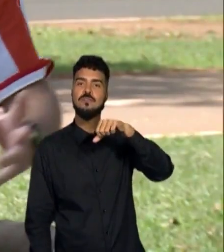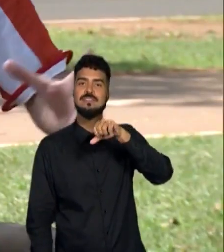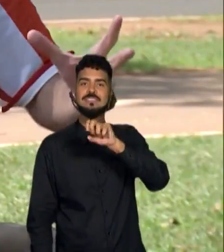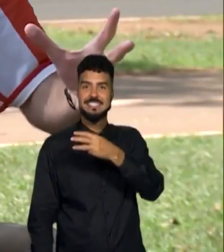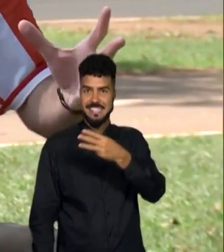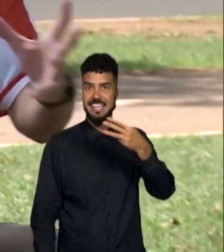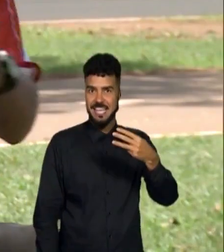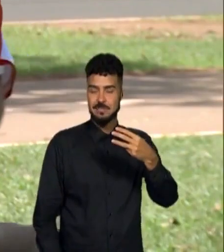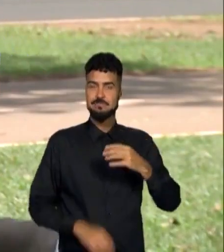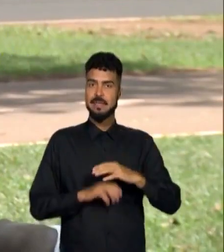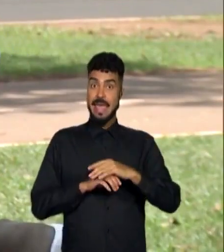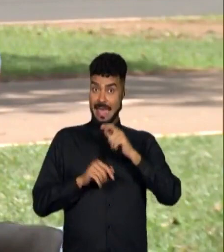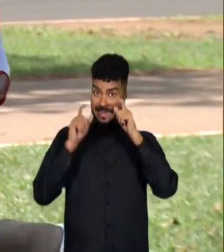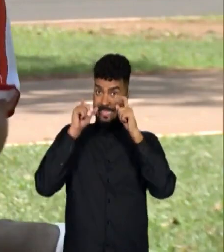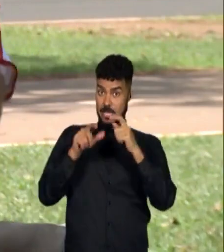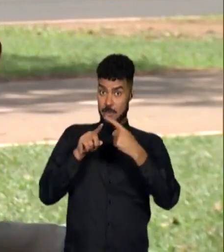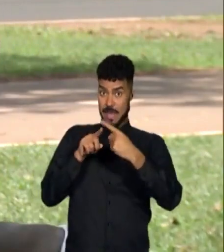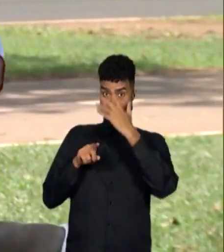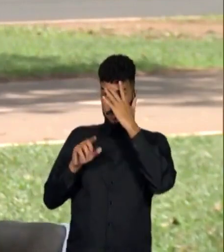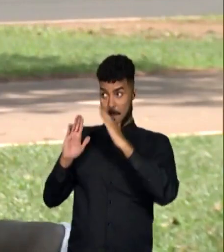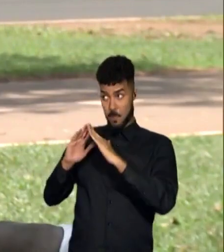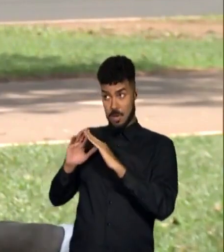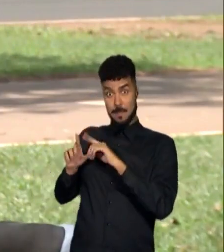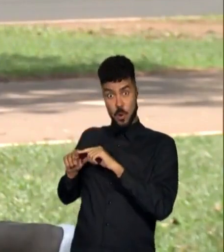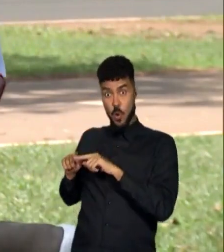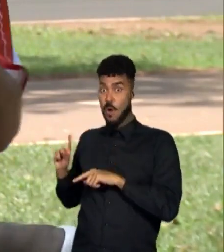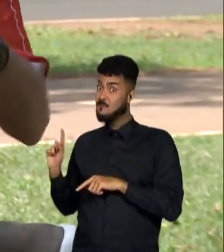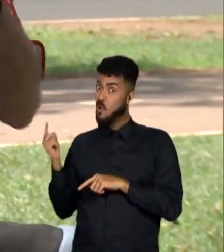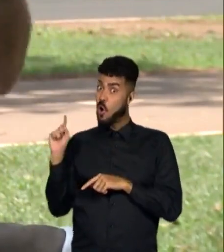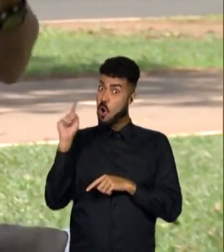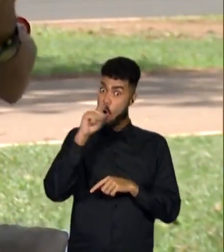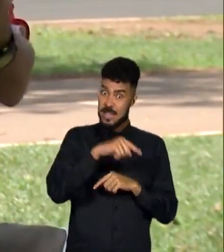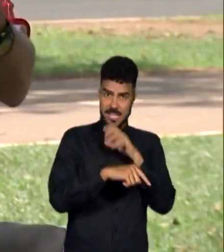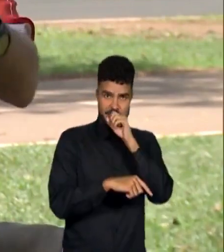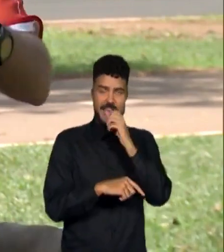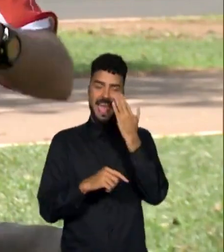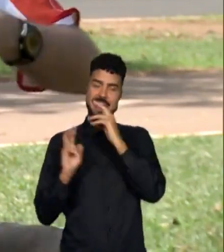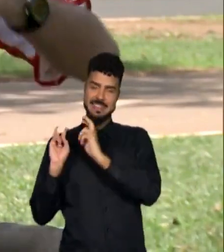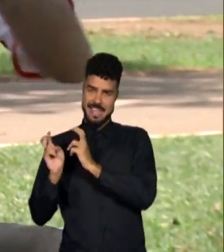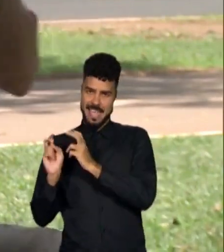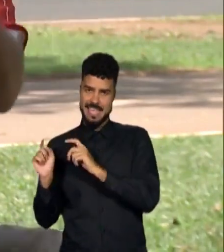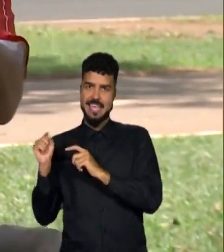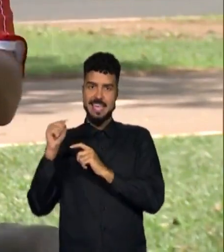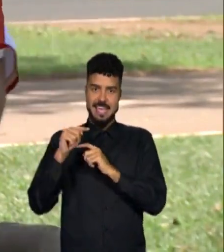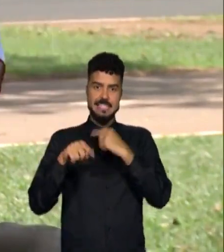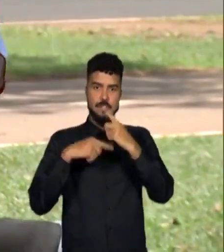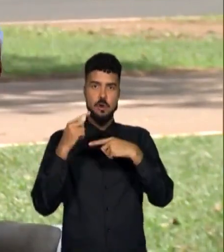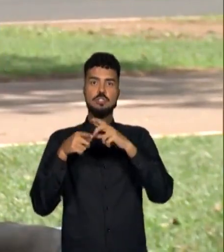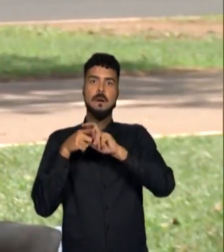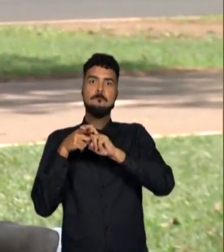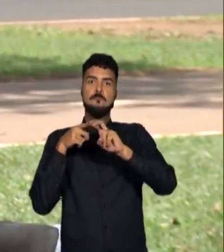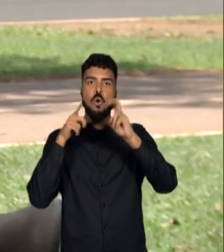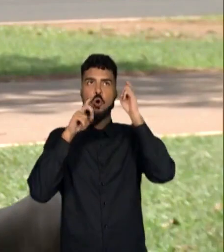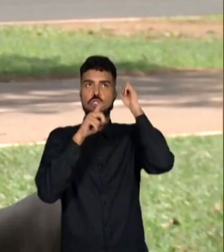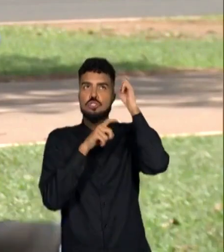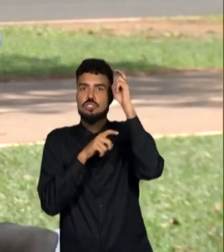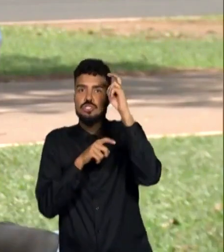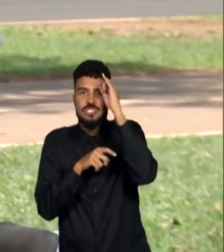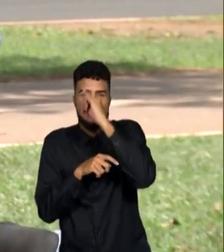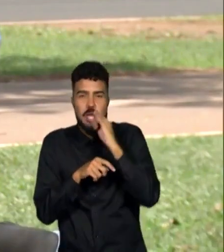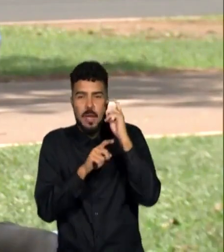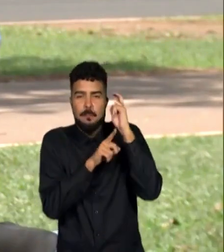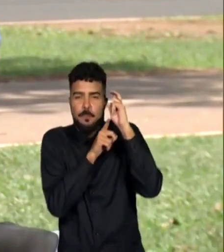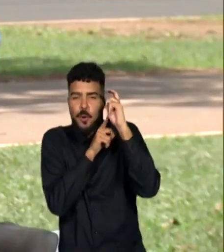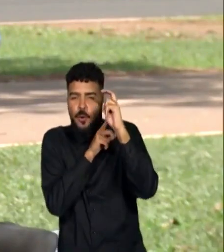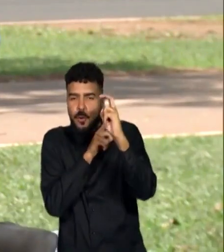que a população de Bangu foi para as Laranjeiras, né? Na época você ia de trem, depois do trem você pegava um bonde para ir para o estádio das Laranjeiras.